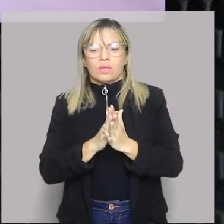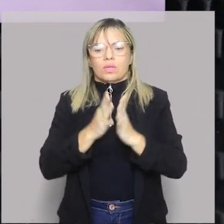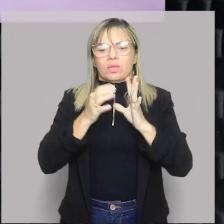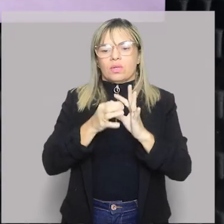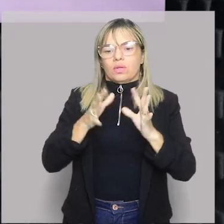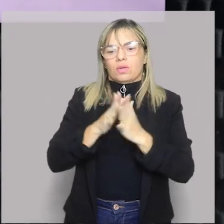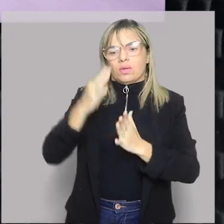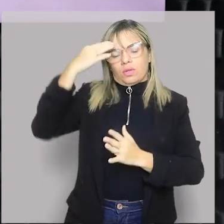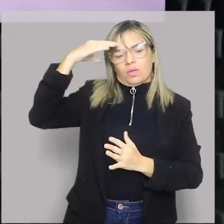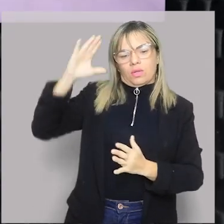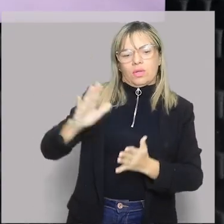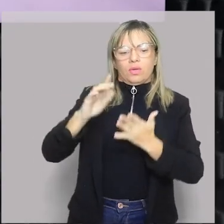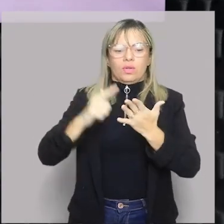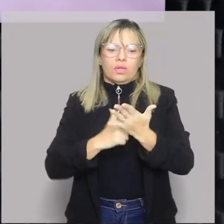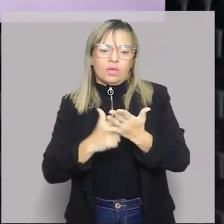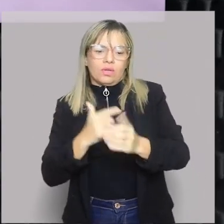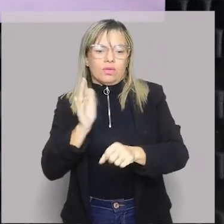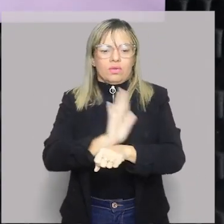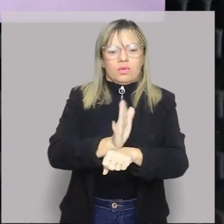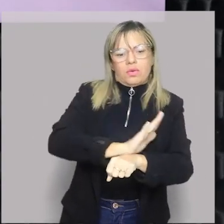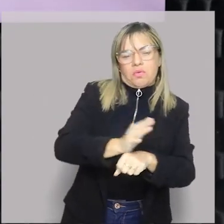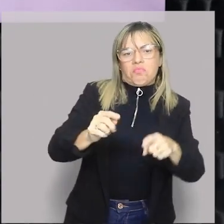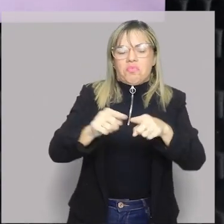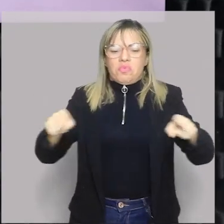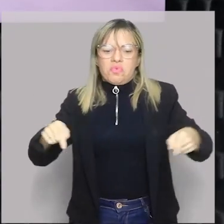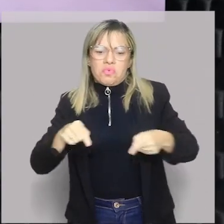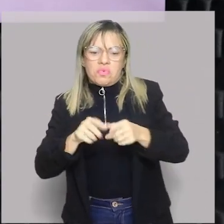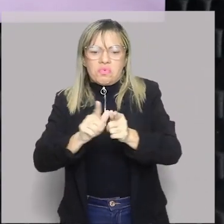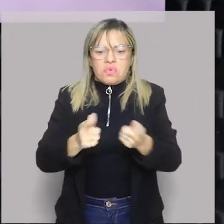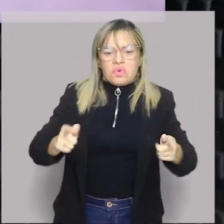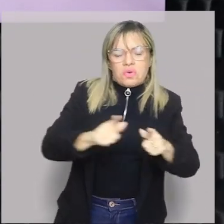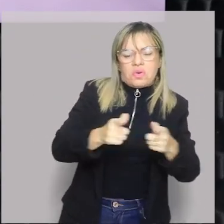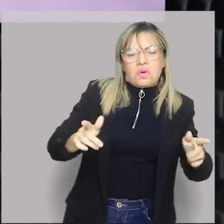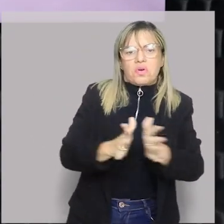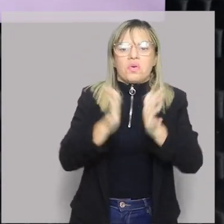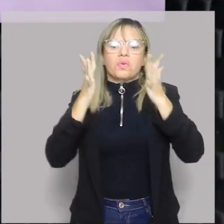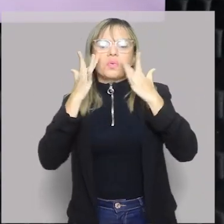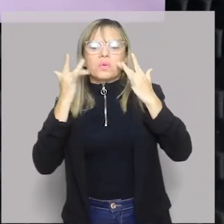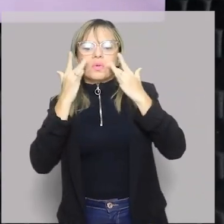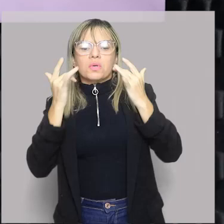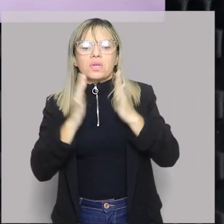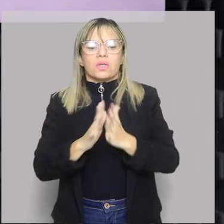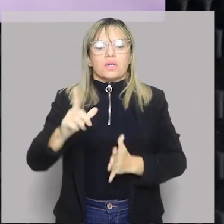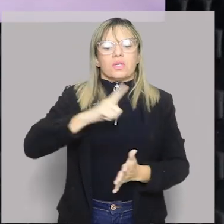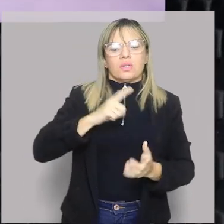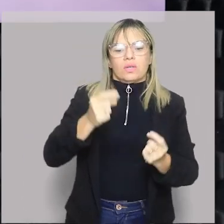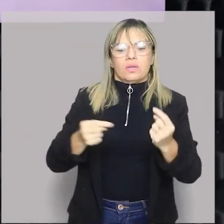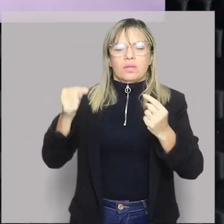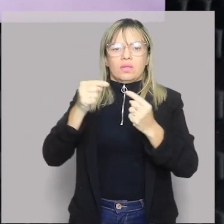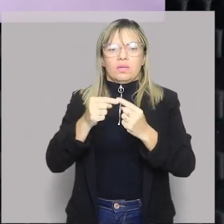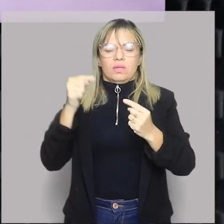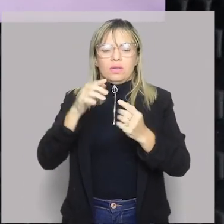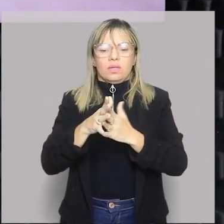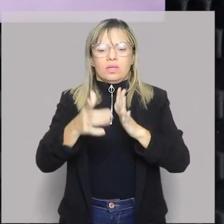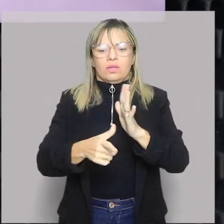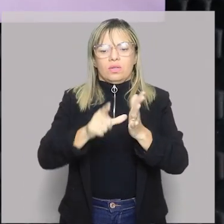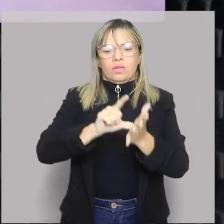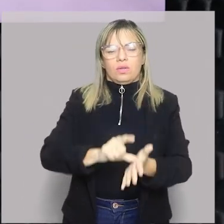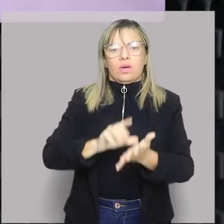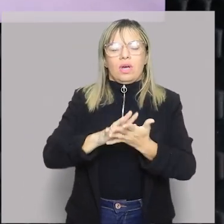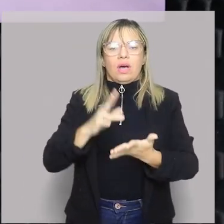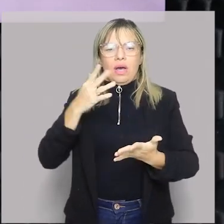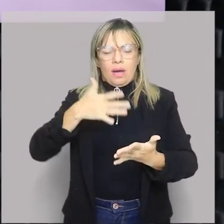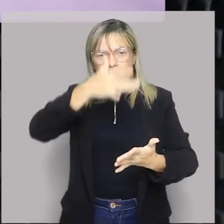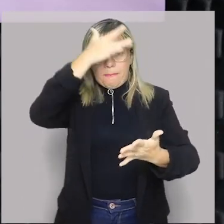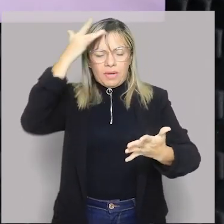ser um livro, um filme, um espetáculo musical, uma peça teatral, tá? E tem como objetivo antecipar ao